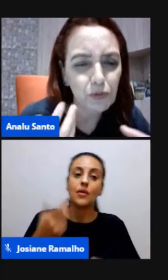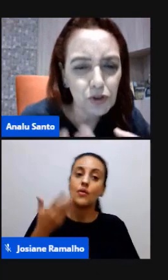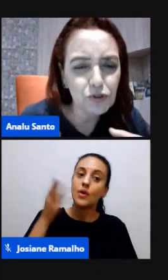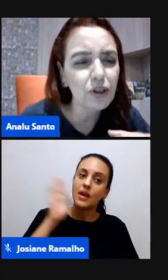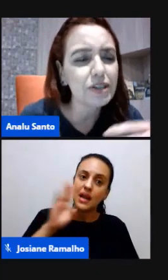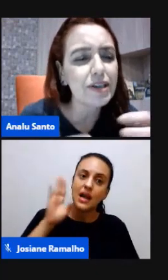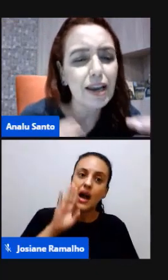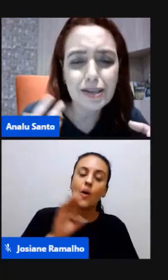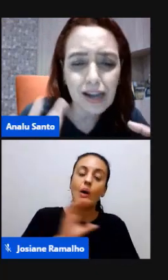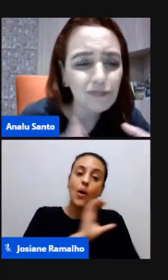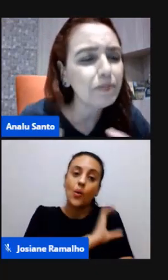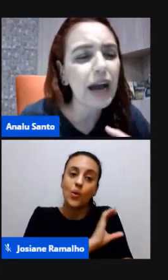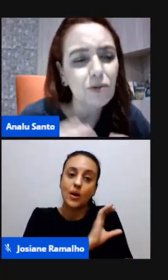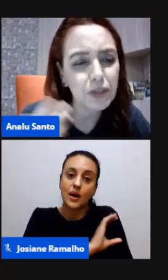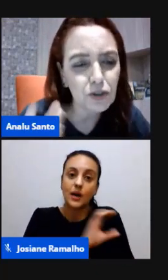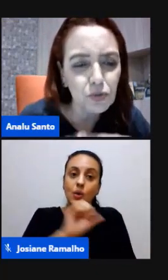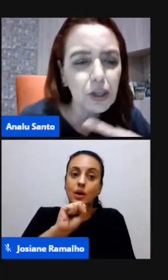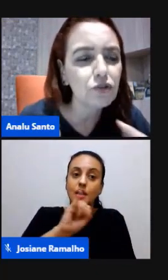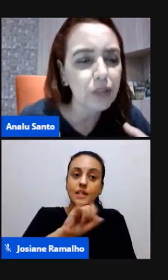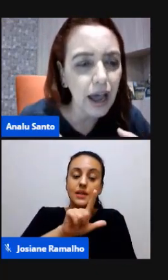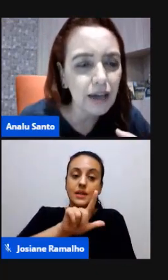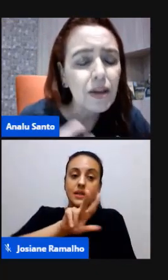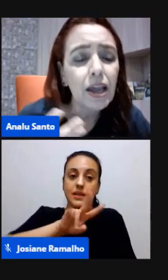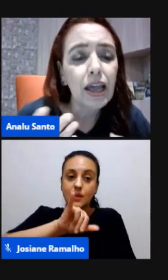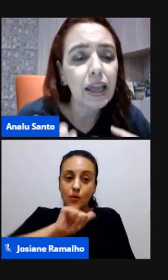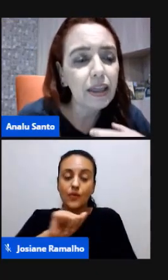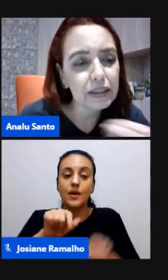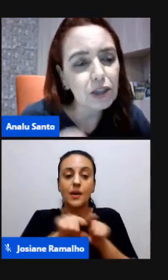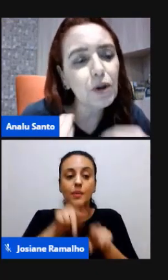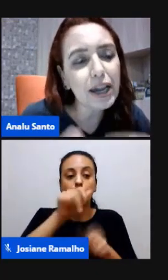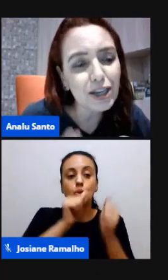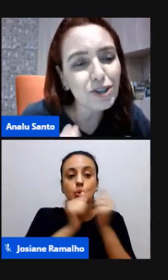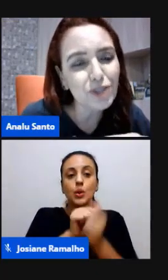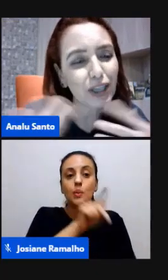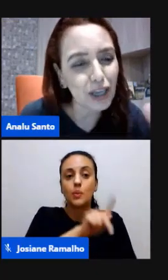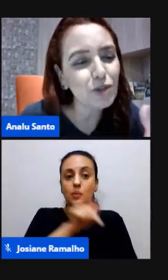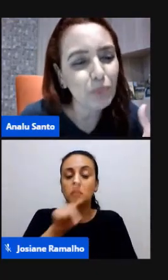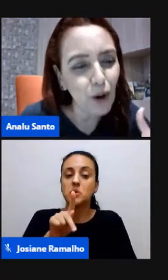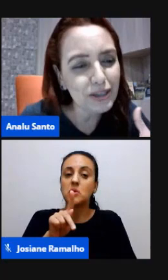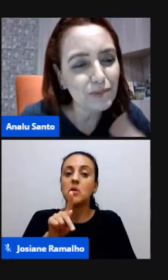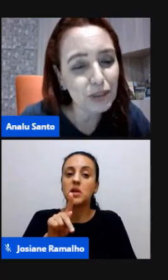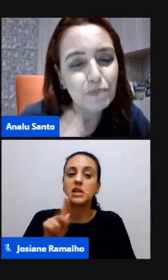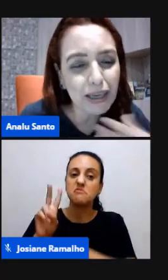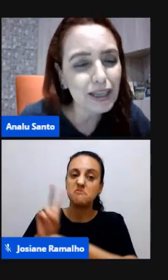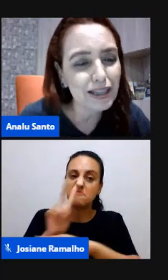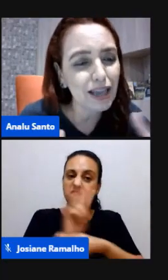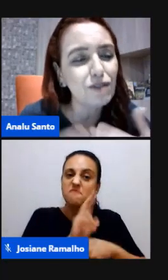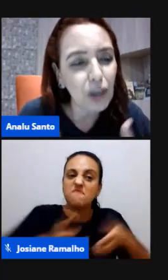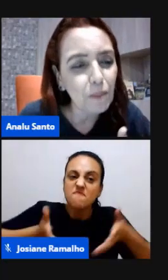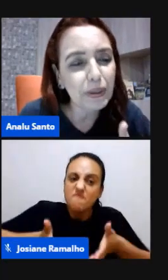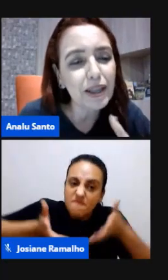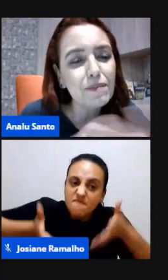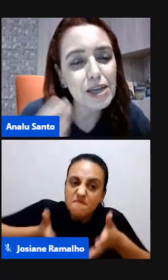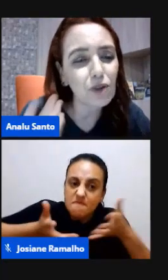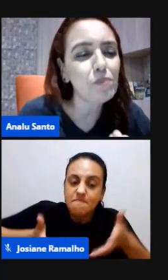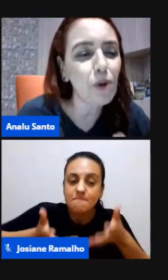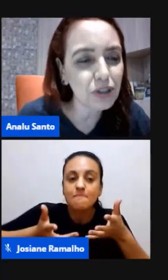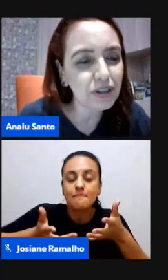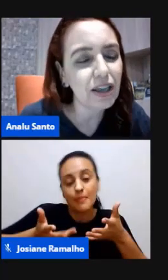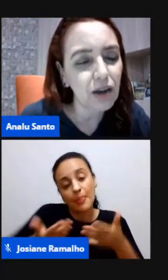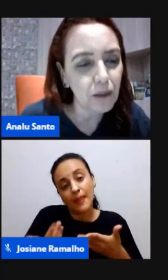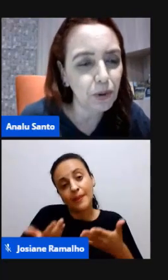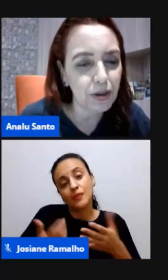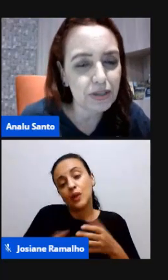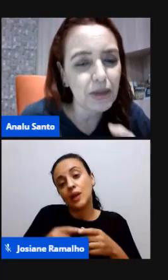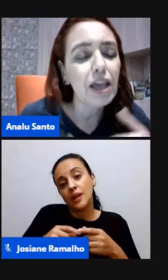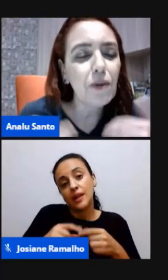com as professoras, e elas encantaram isso e ajudaram. Então, eu acredito que nas próximas, pena que daí veio a pandemia, não pôde